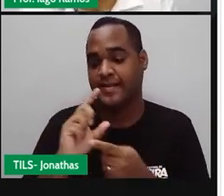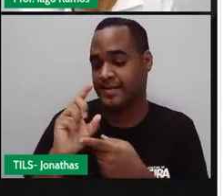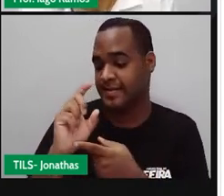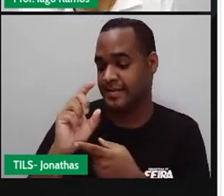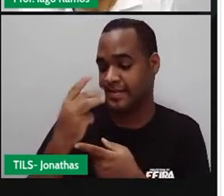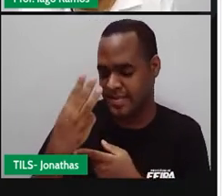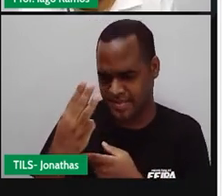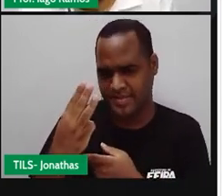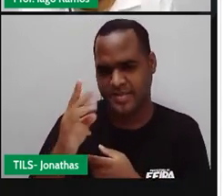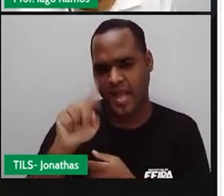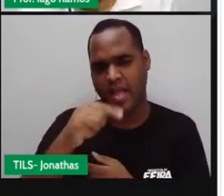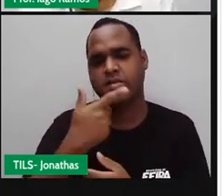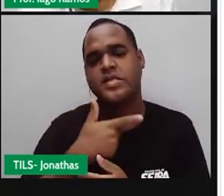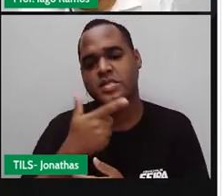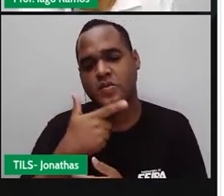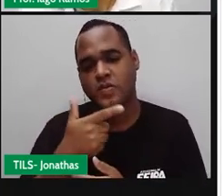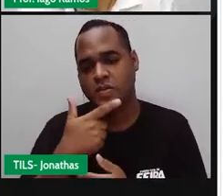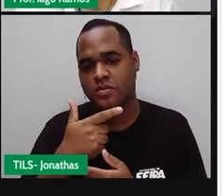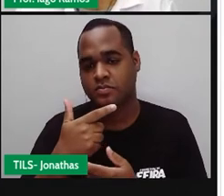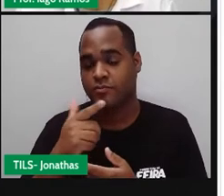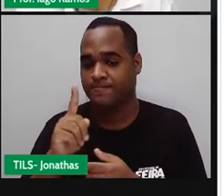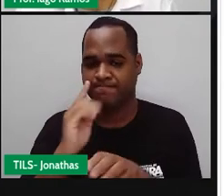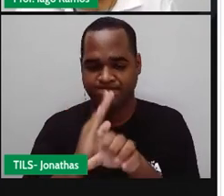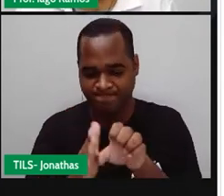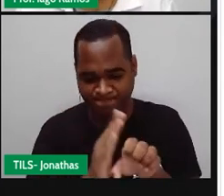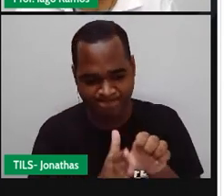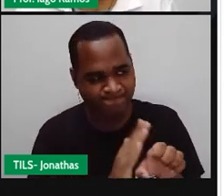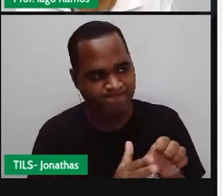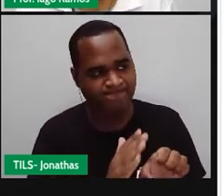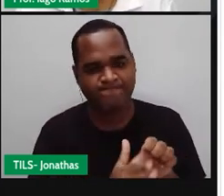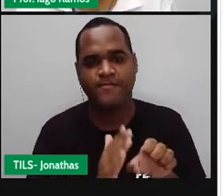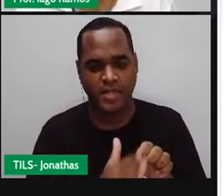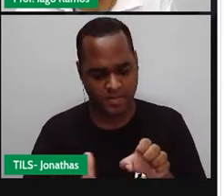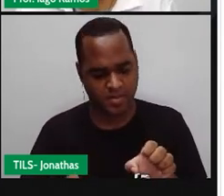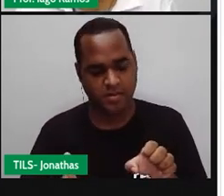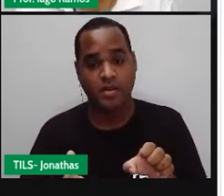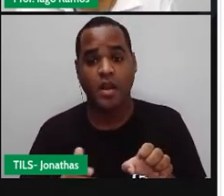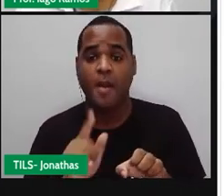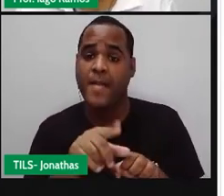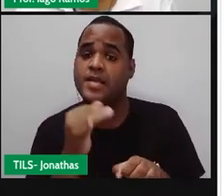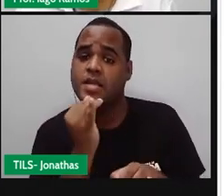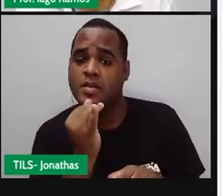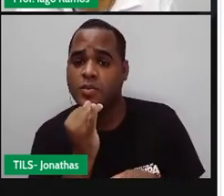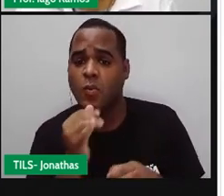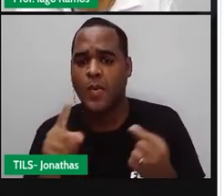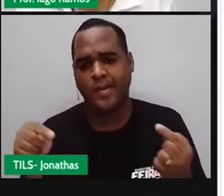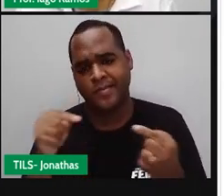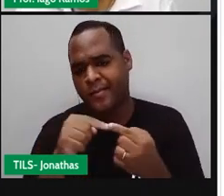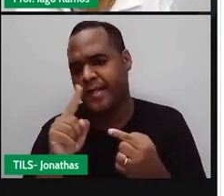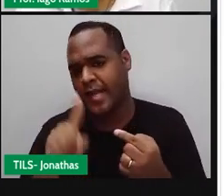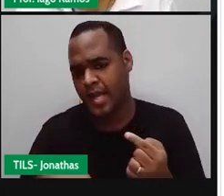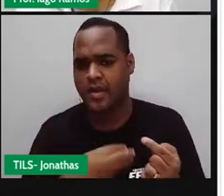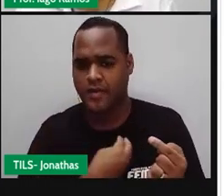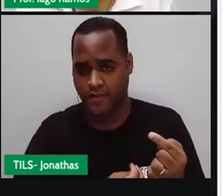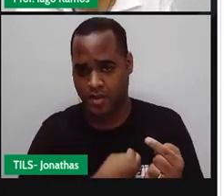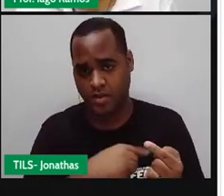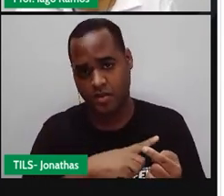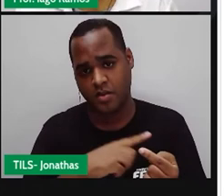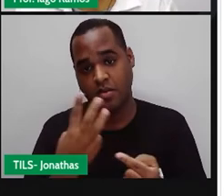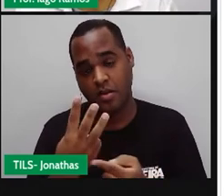são de calabresa e não essa fração é a fração três